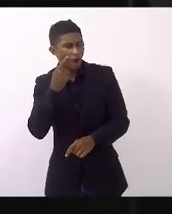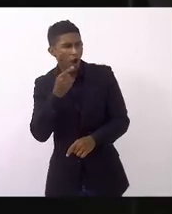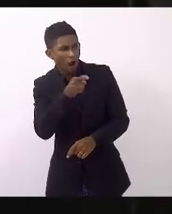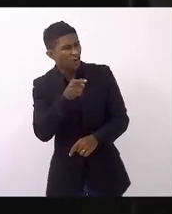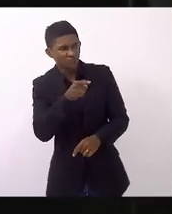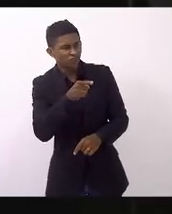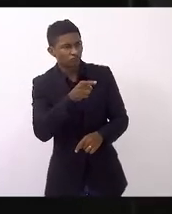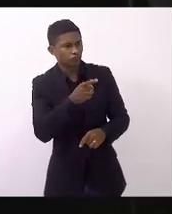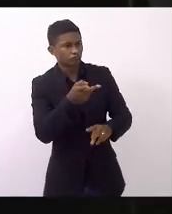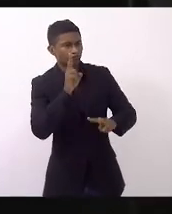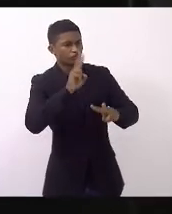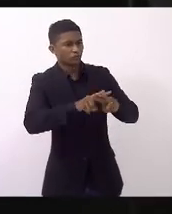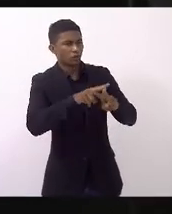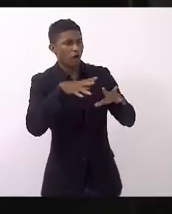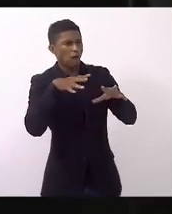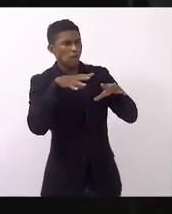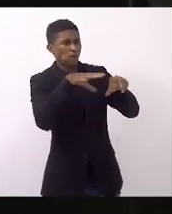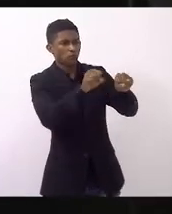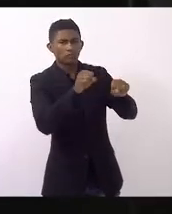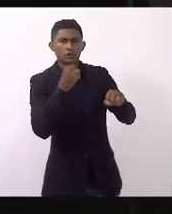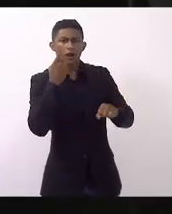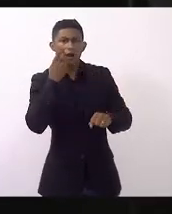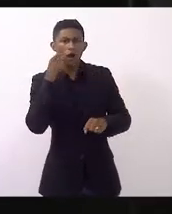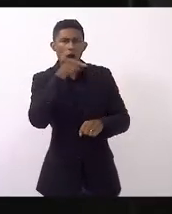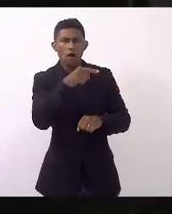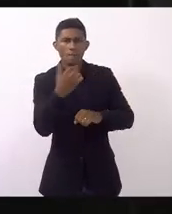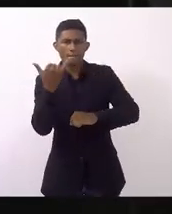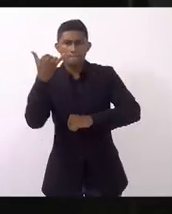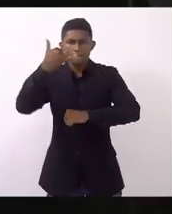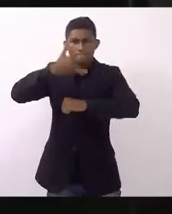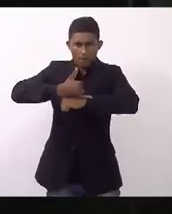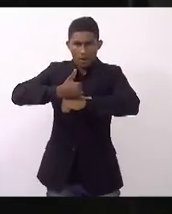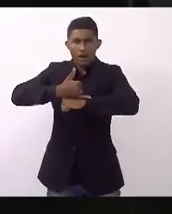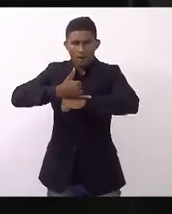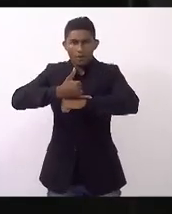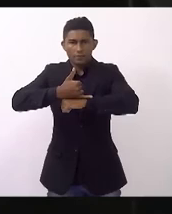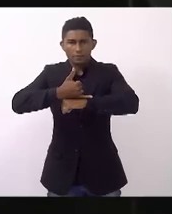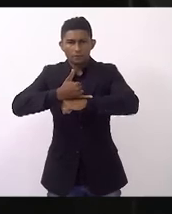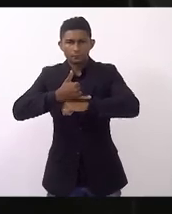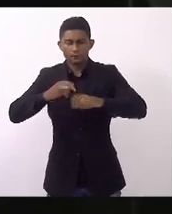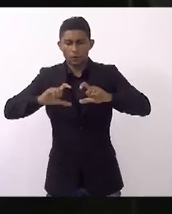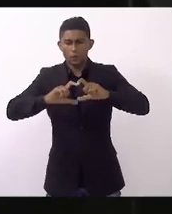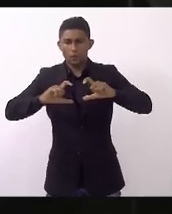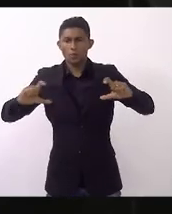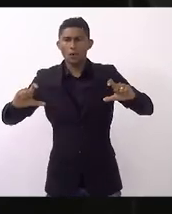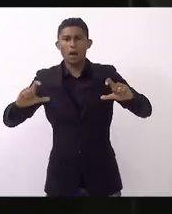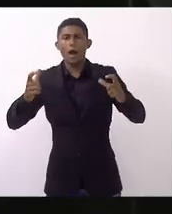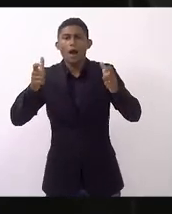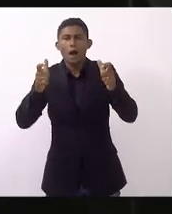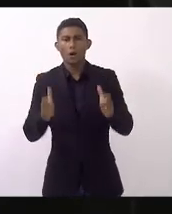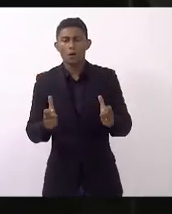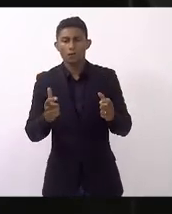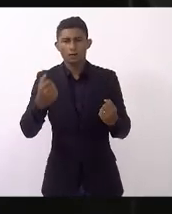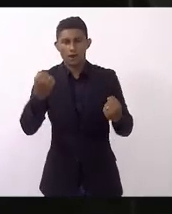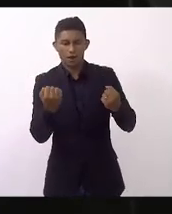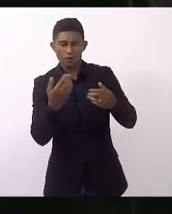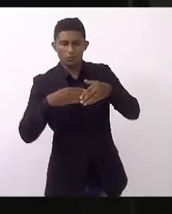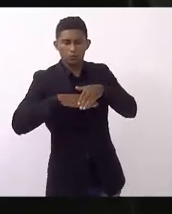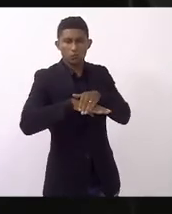Monteiro, estava com as placas dentro do veículo. E vou mais